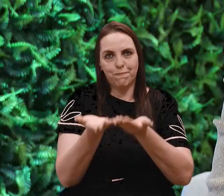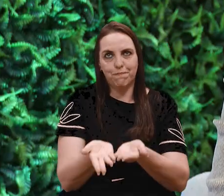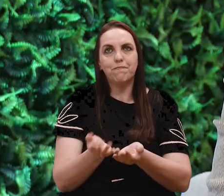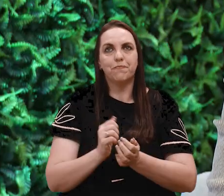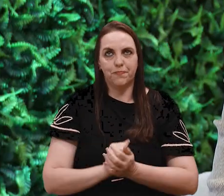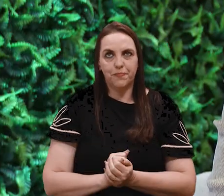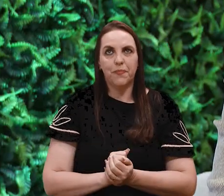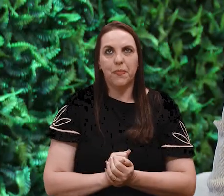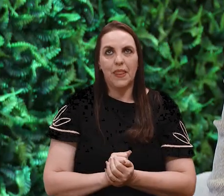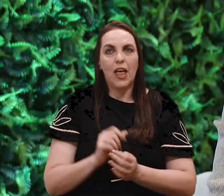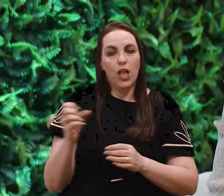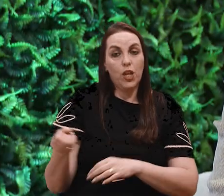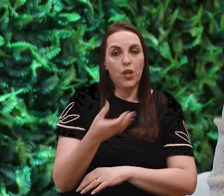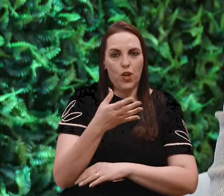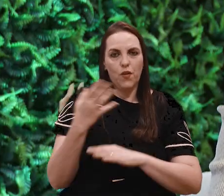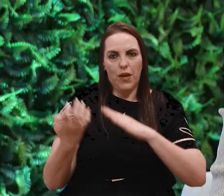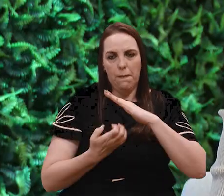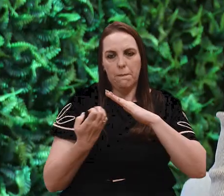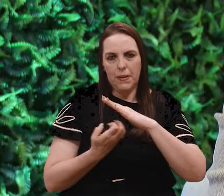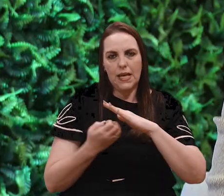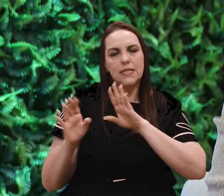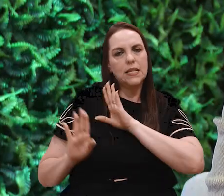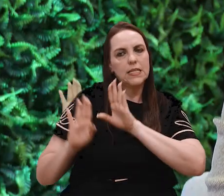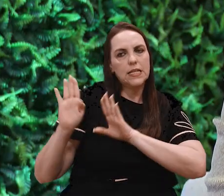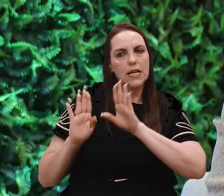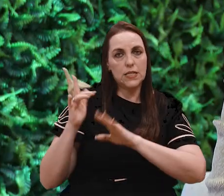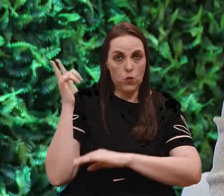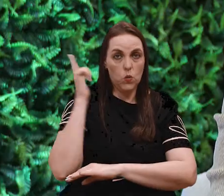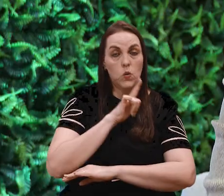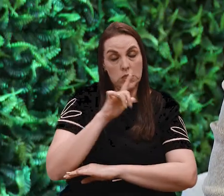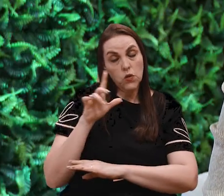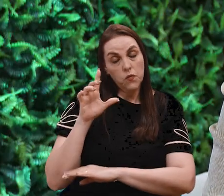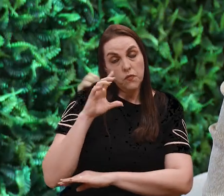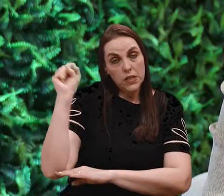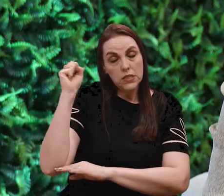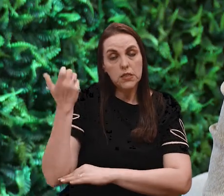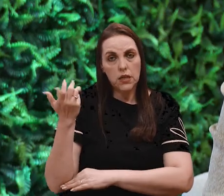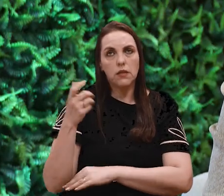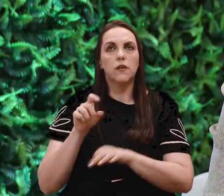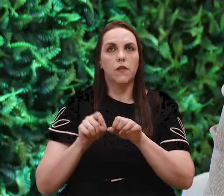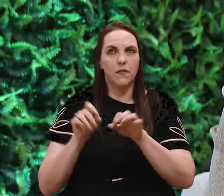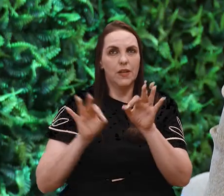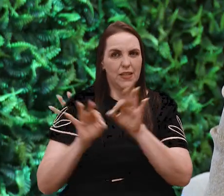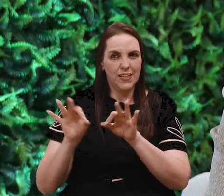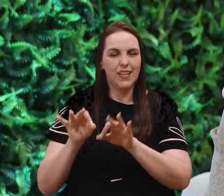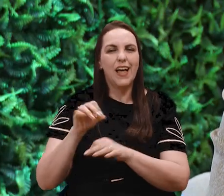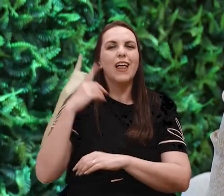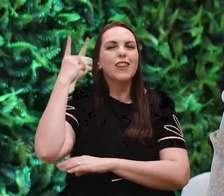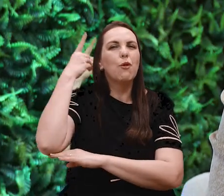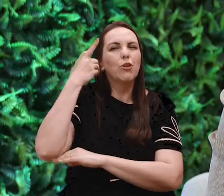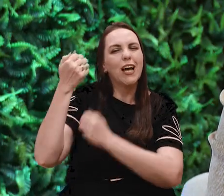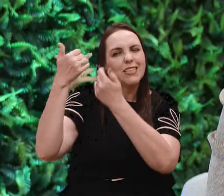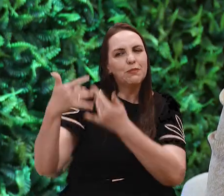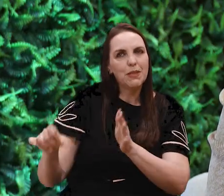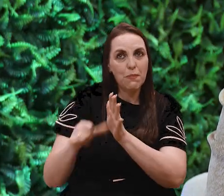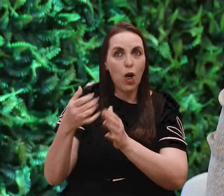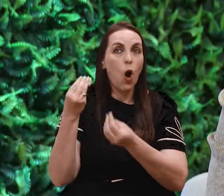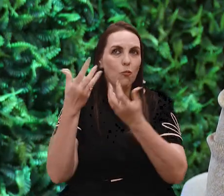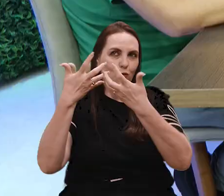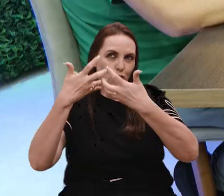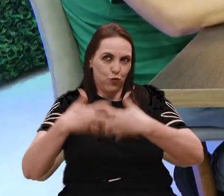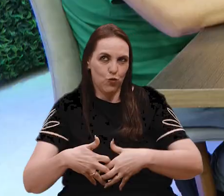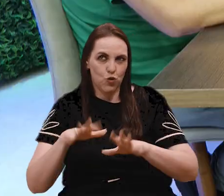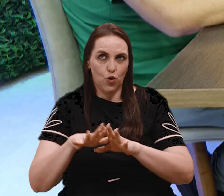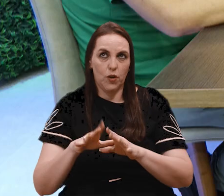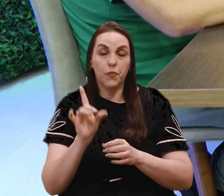concedido à empresa, né, dentro da licitação, o projeto e execução, que aí o Búrigo pode explicar melhor como é que funciona. Mas eu só